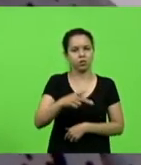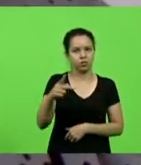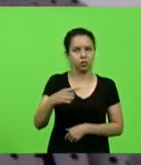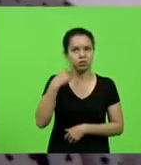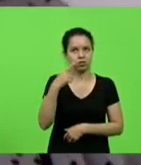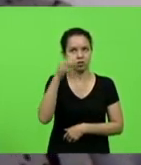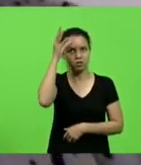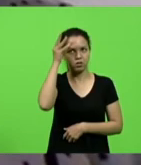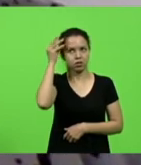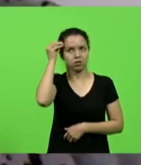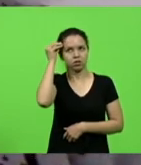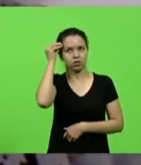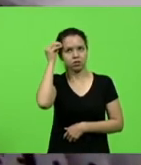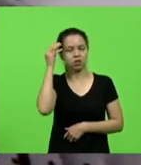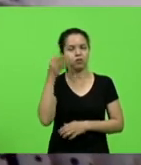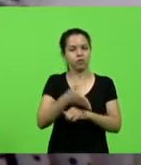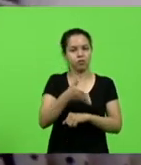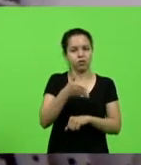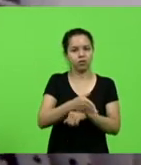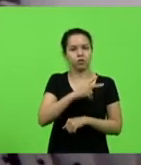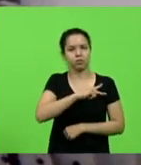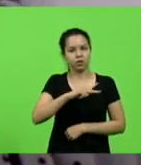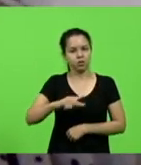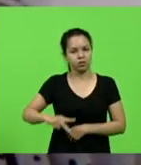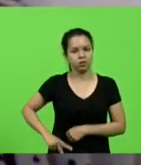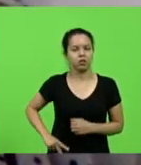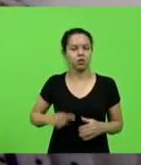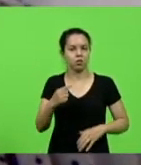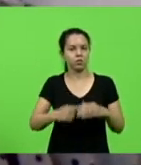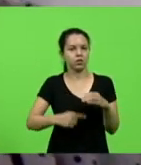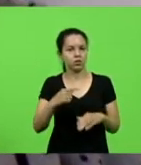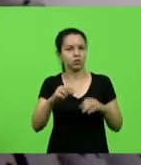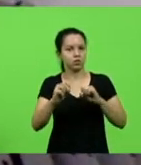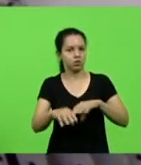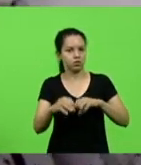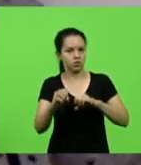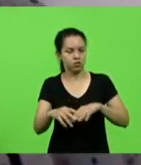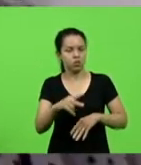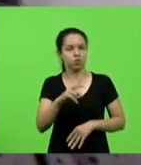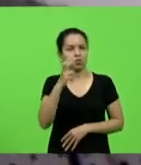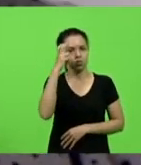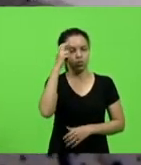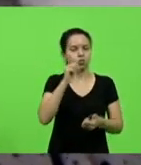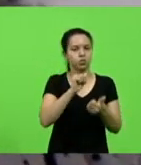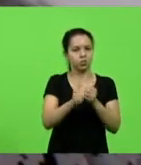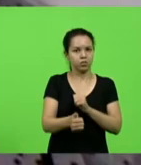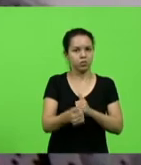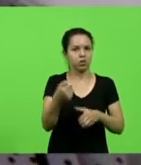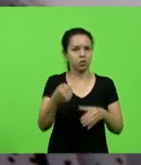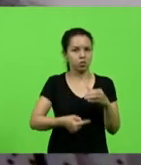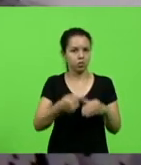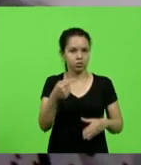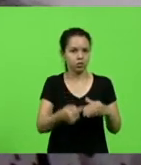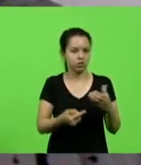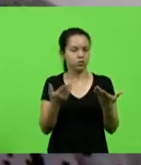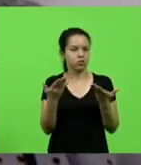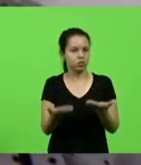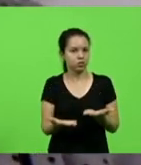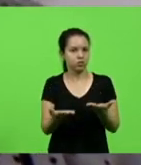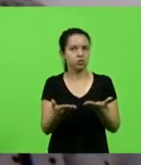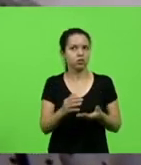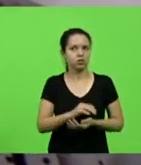Carminati realiza na presidência da Comissão de Educação, Cultura e Desporto. Comissão essa, que é de